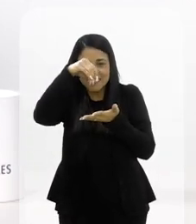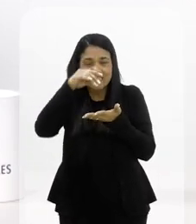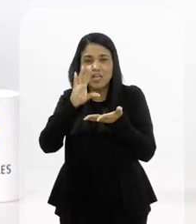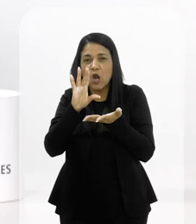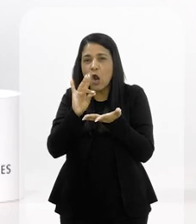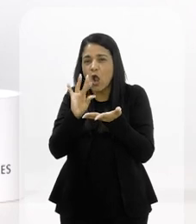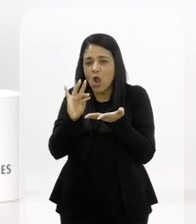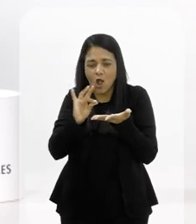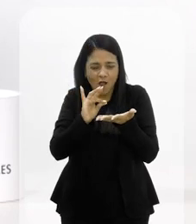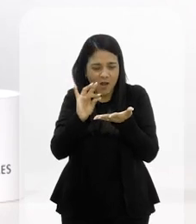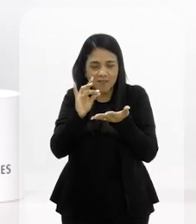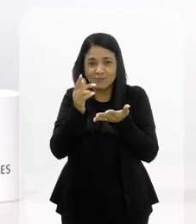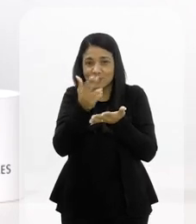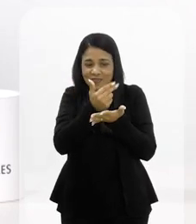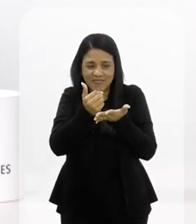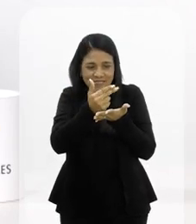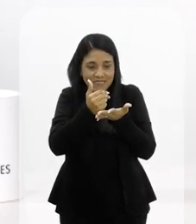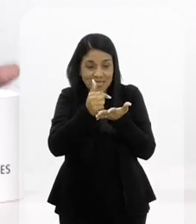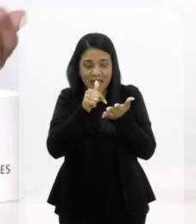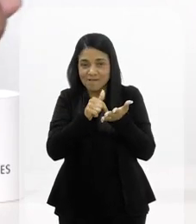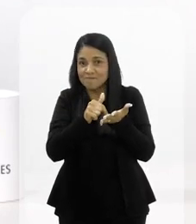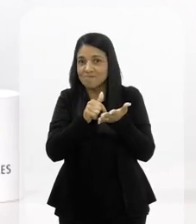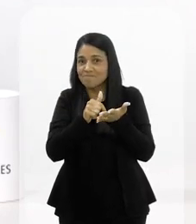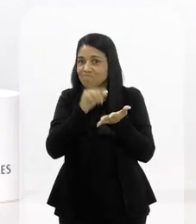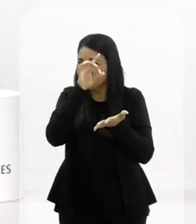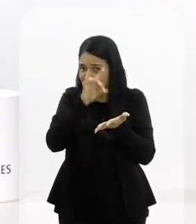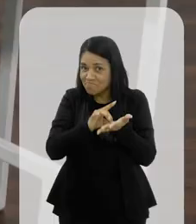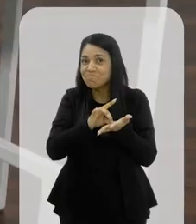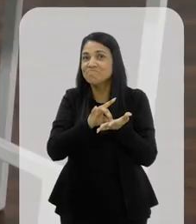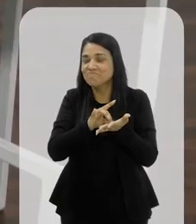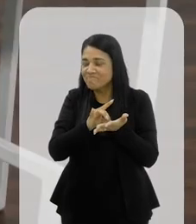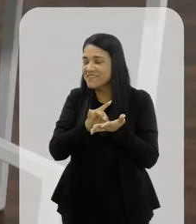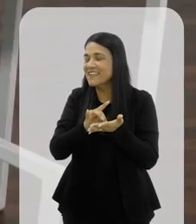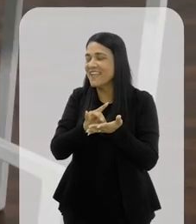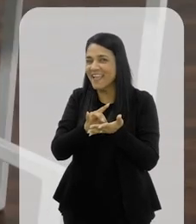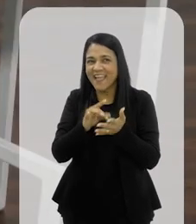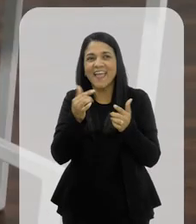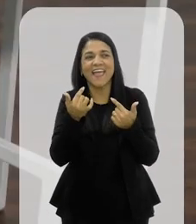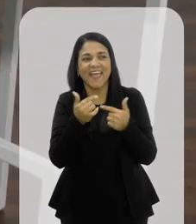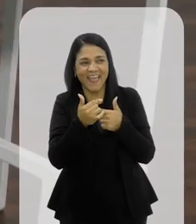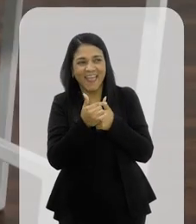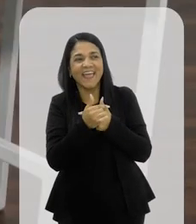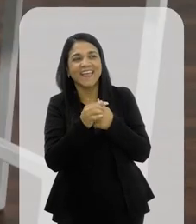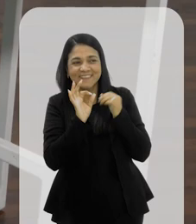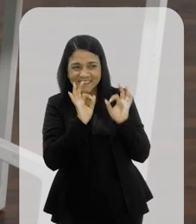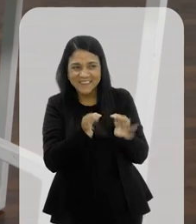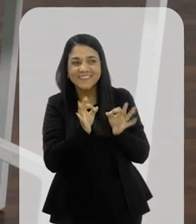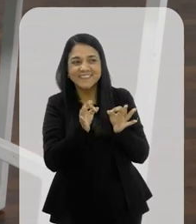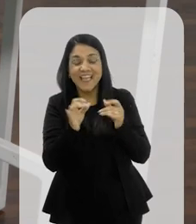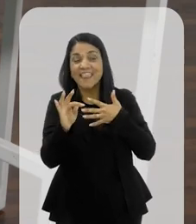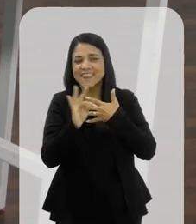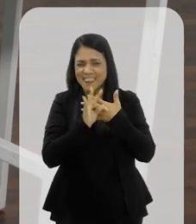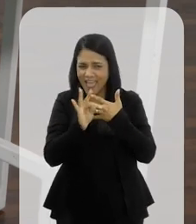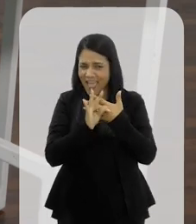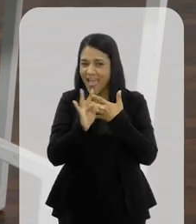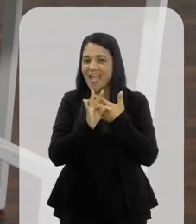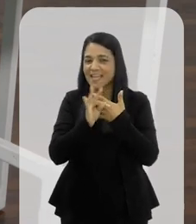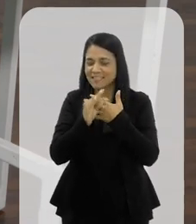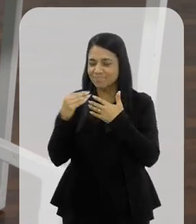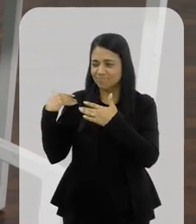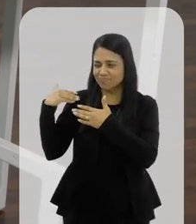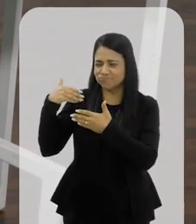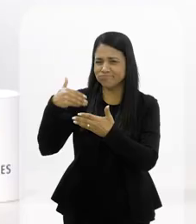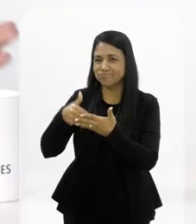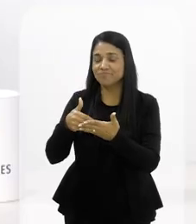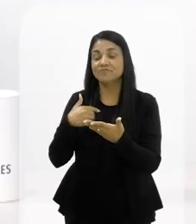cola nos desenhos para poder dar Brit já FZ muito figurino né uma técnica de longo tempo e eu me